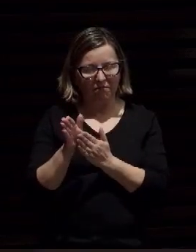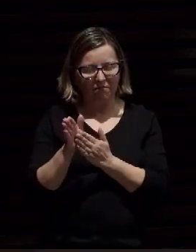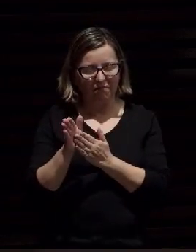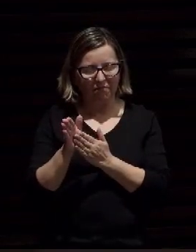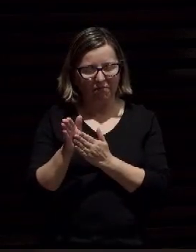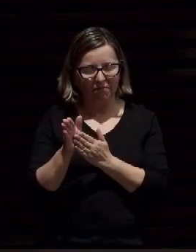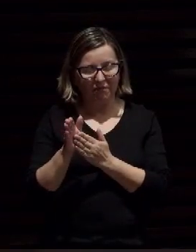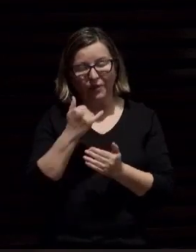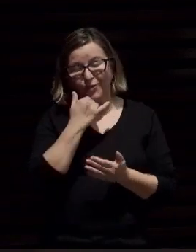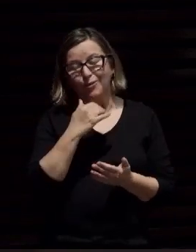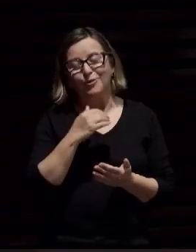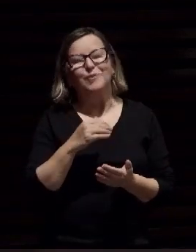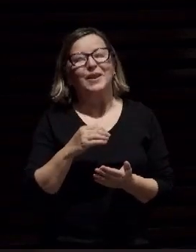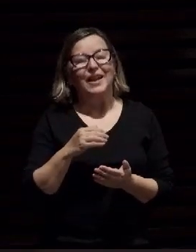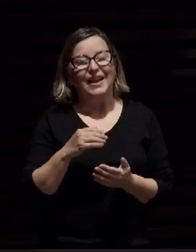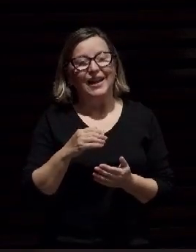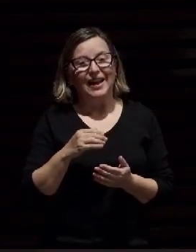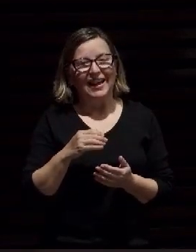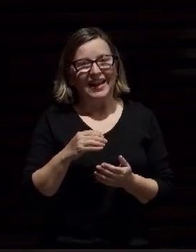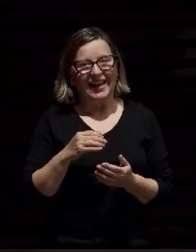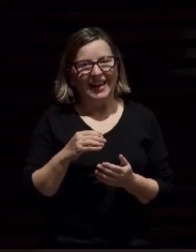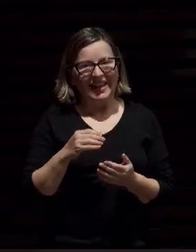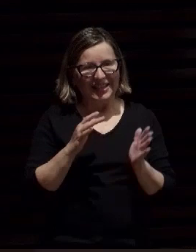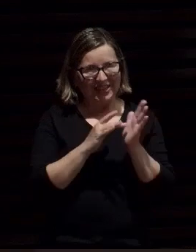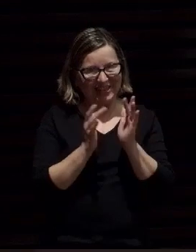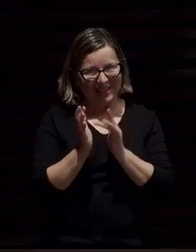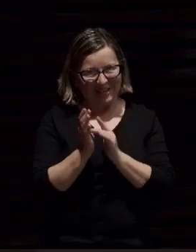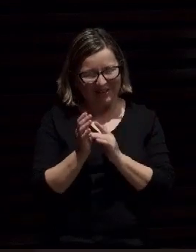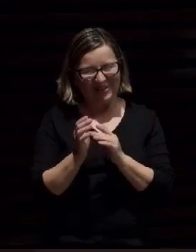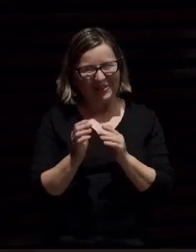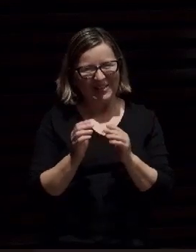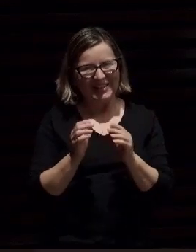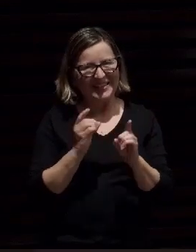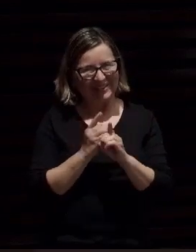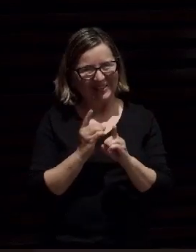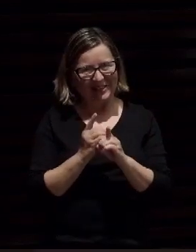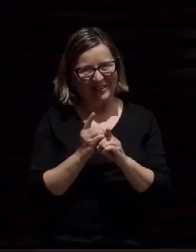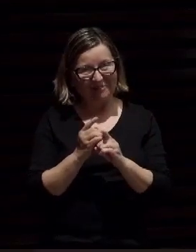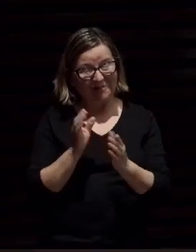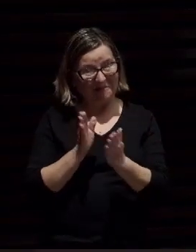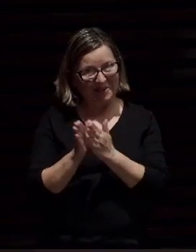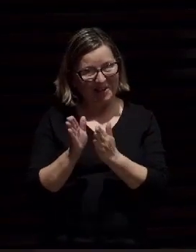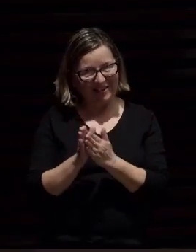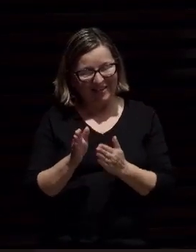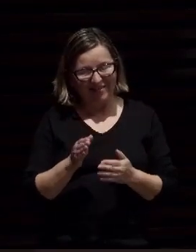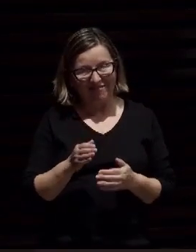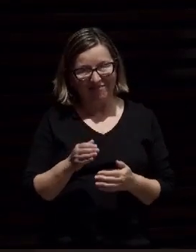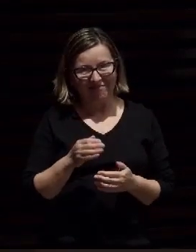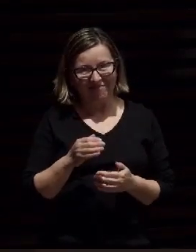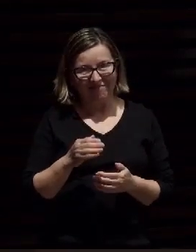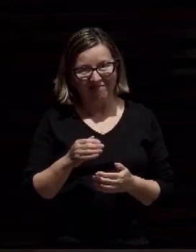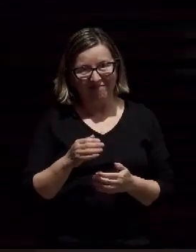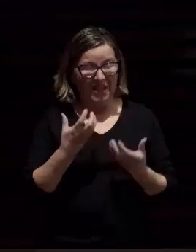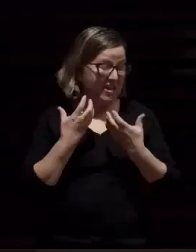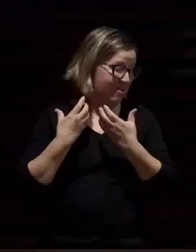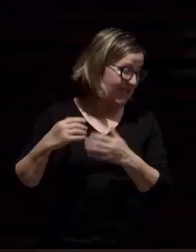pela Galileia, e não queria que ninguém o soubesse, porque